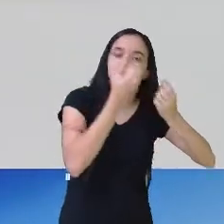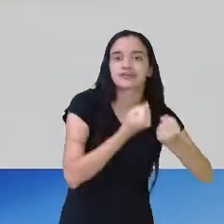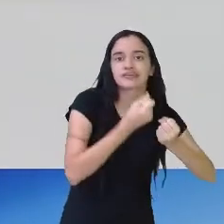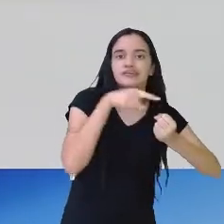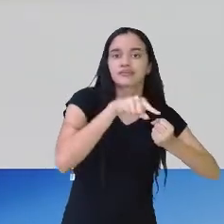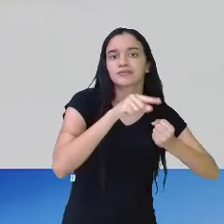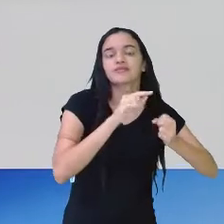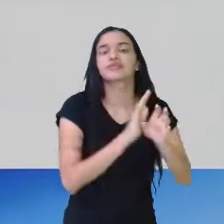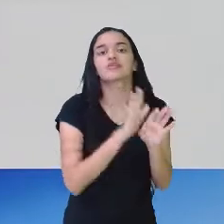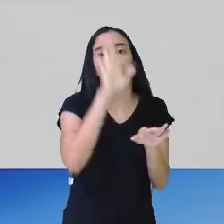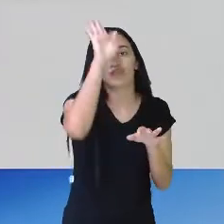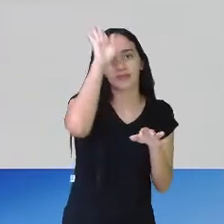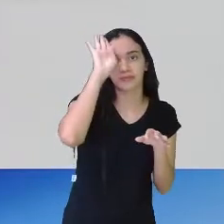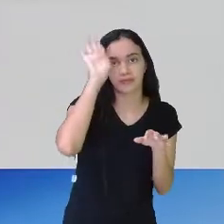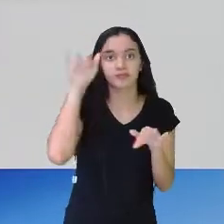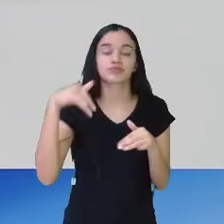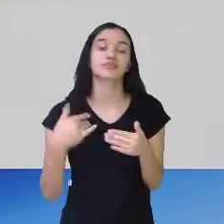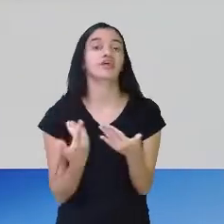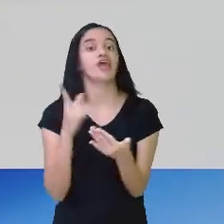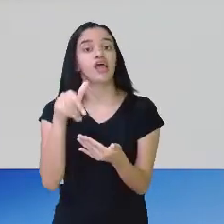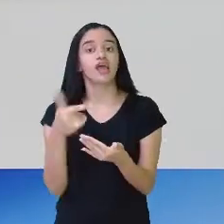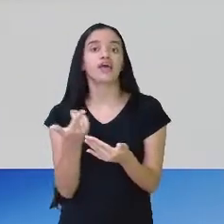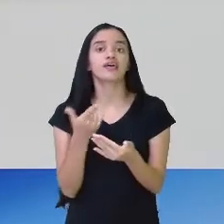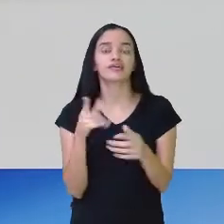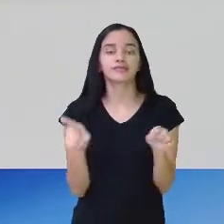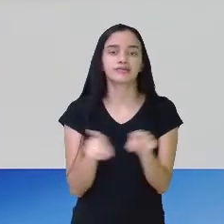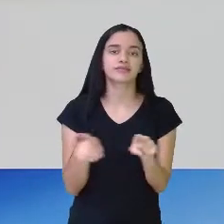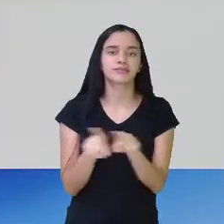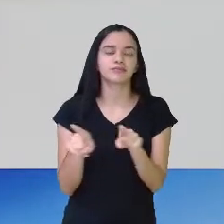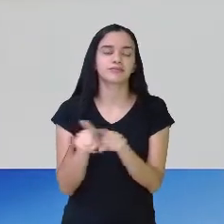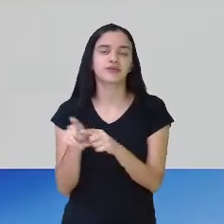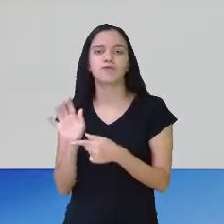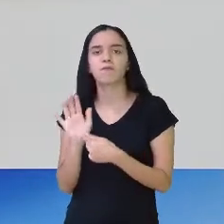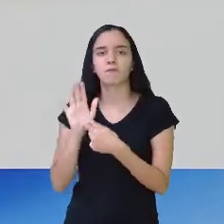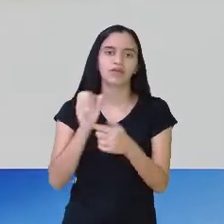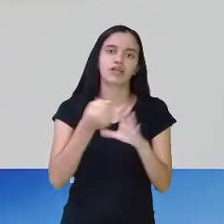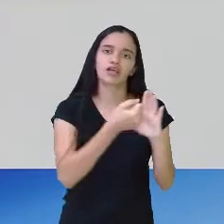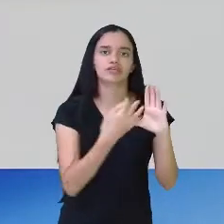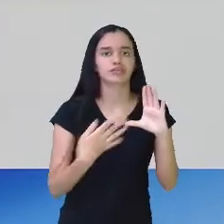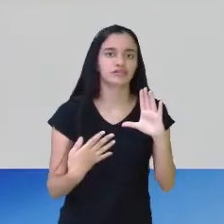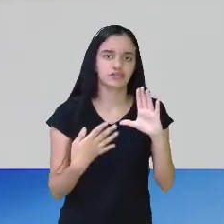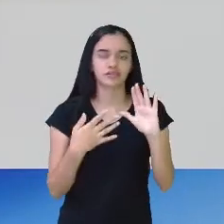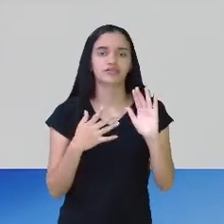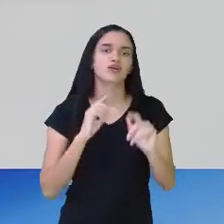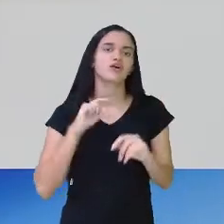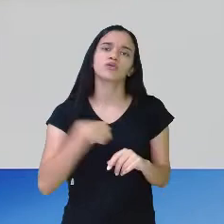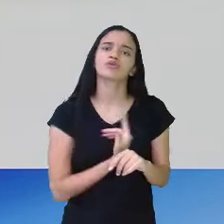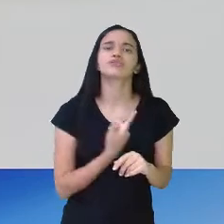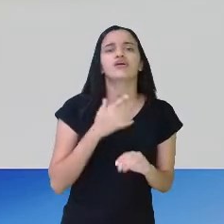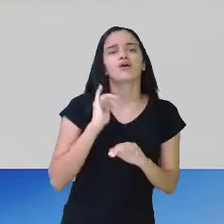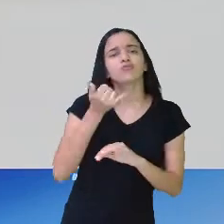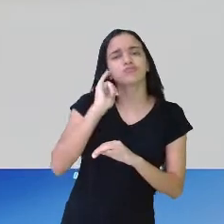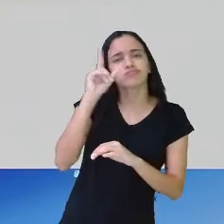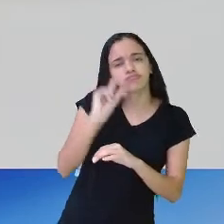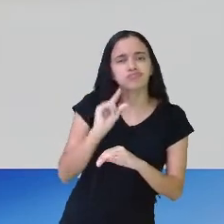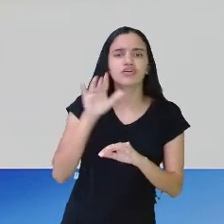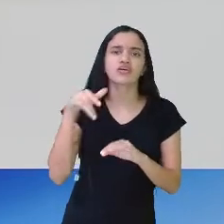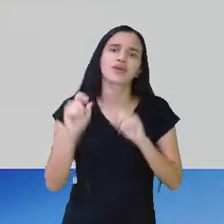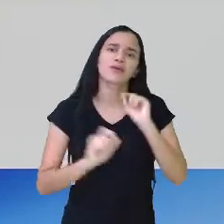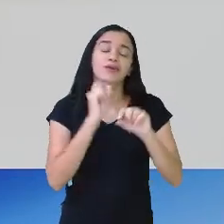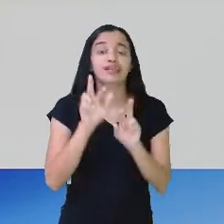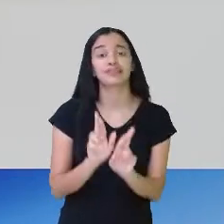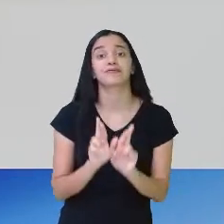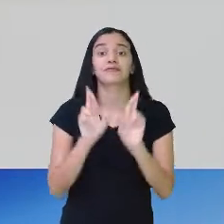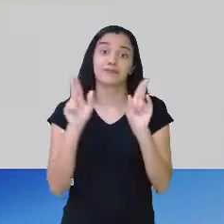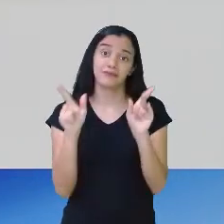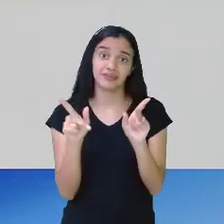dentro da academia. Fica evidente que as características do que chamamos de mini-conto são